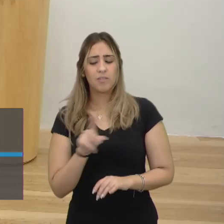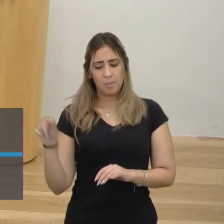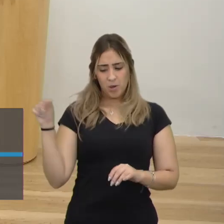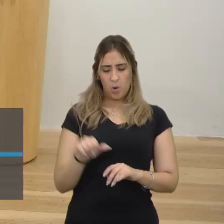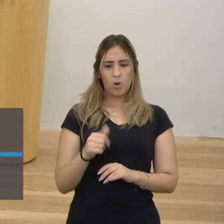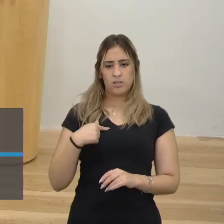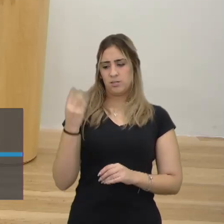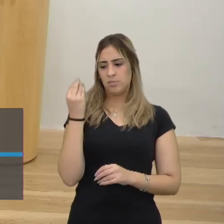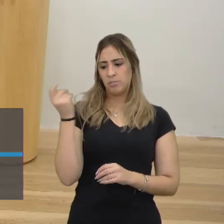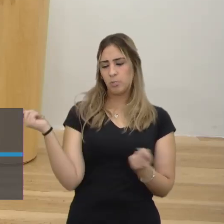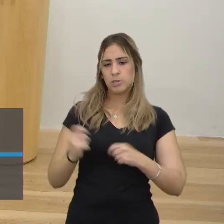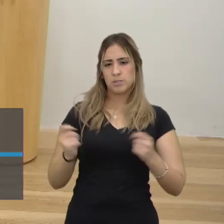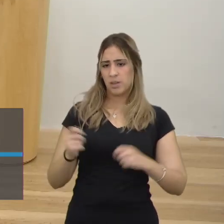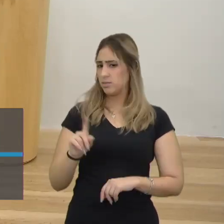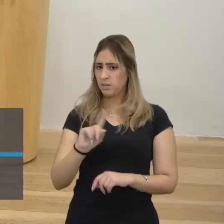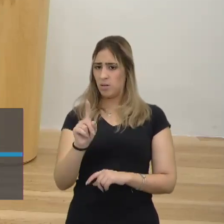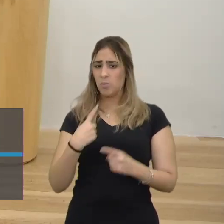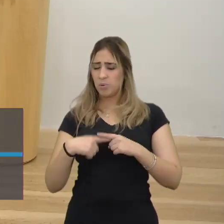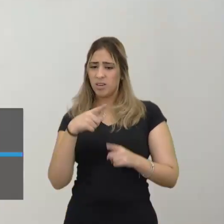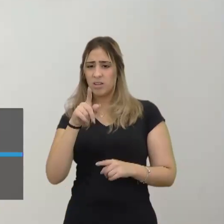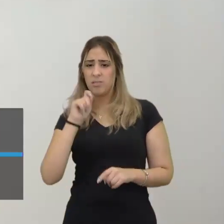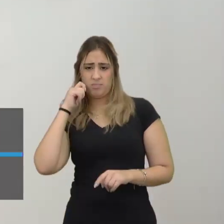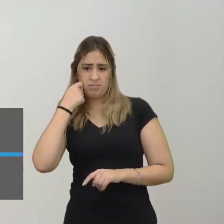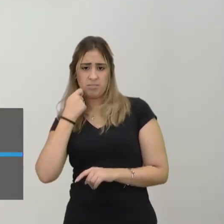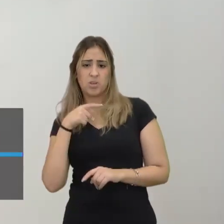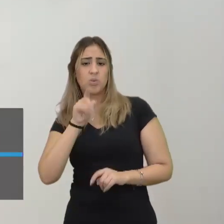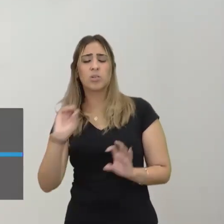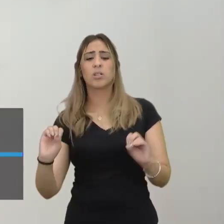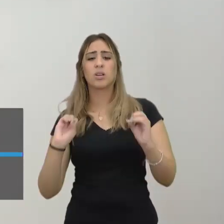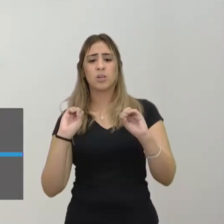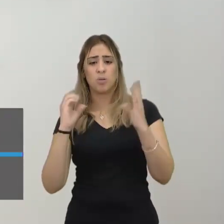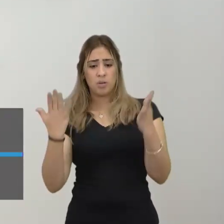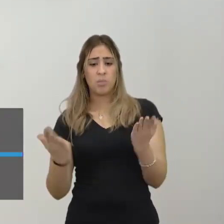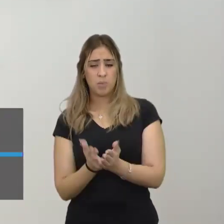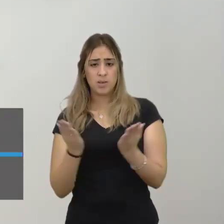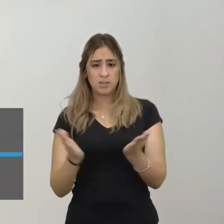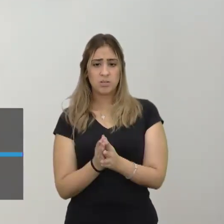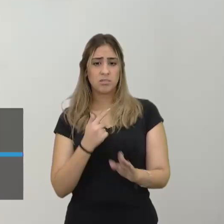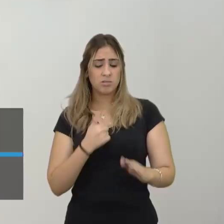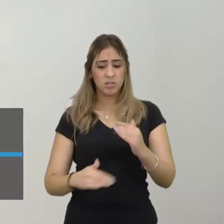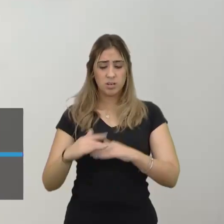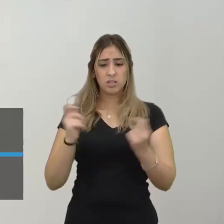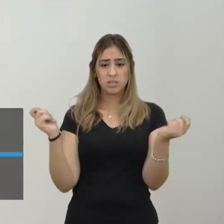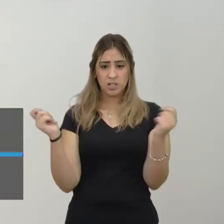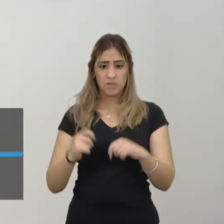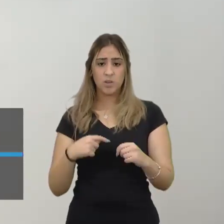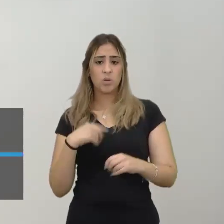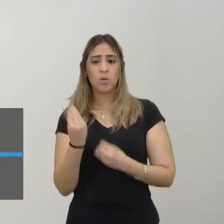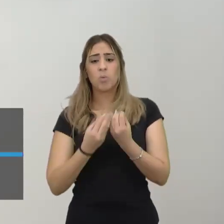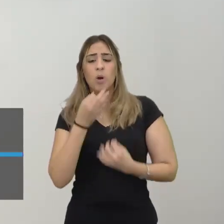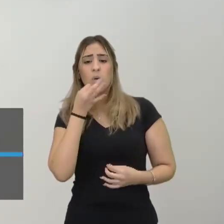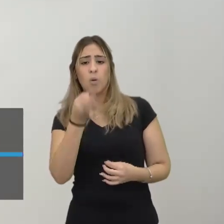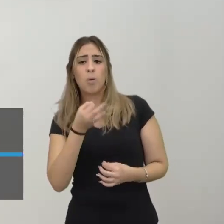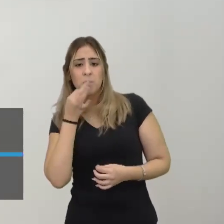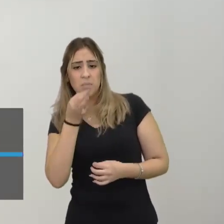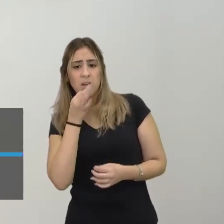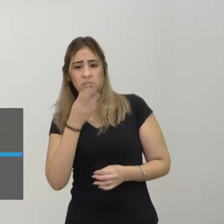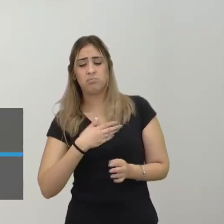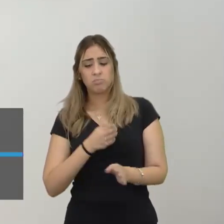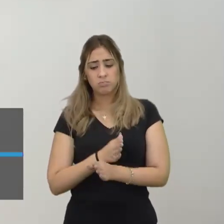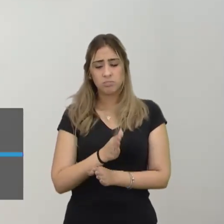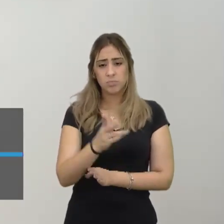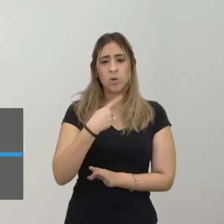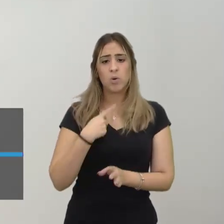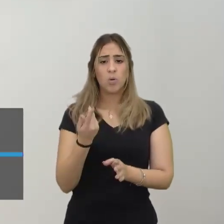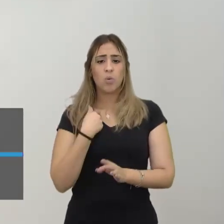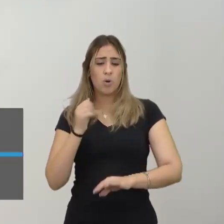piores possibilidades. sim. E aí o que acontece? O empobrecimento acaba servindo como argumento para retroalimentar